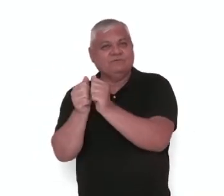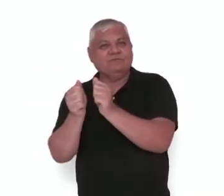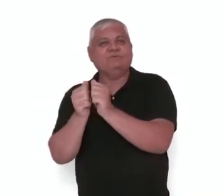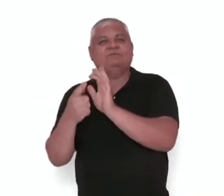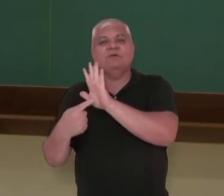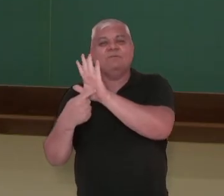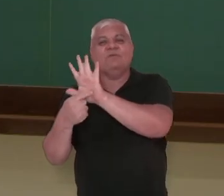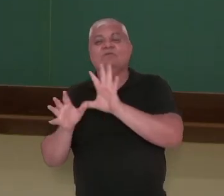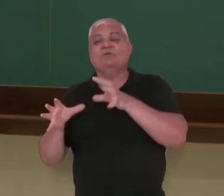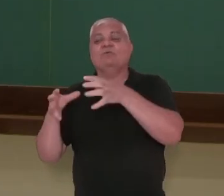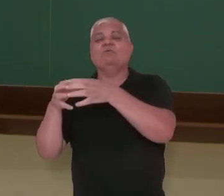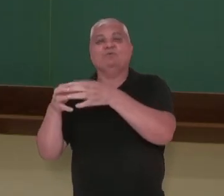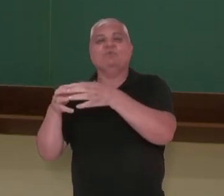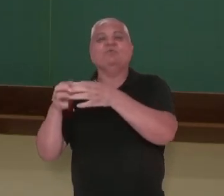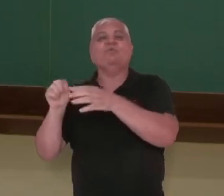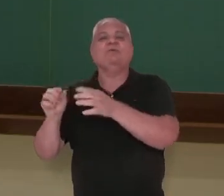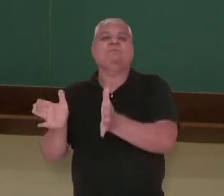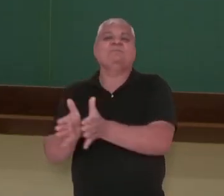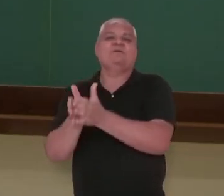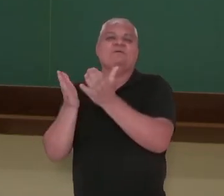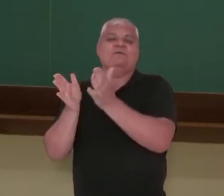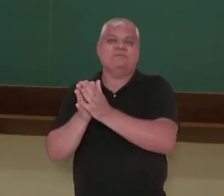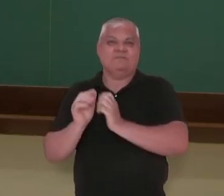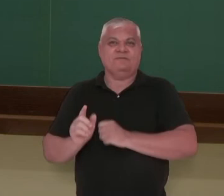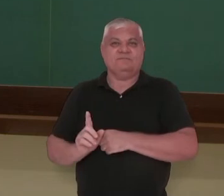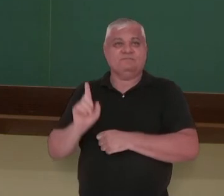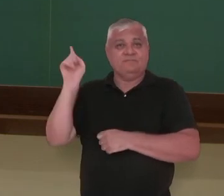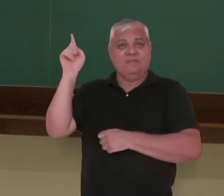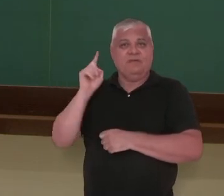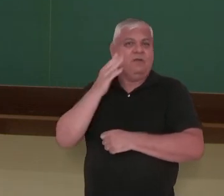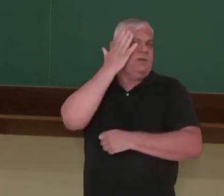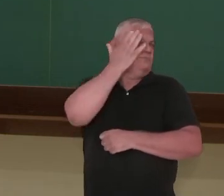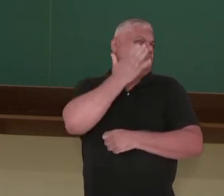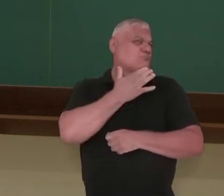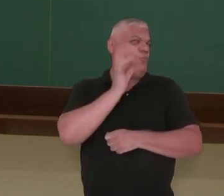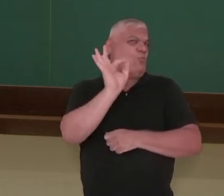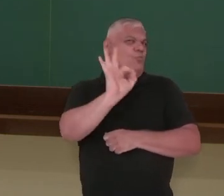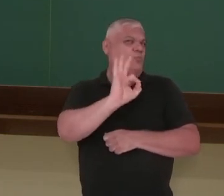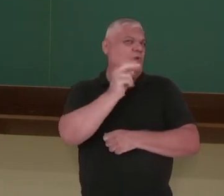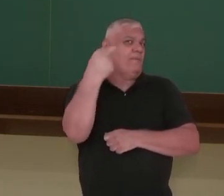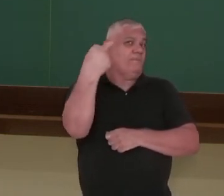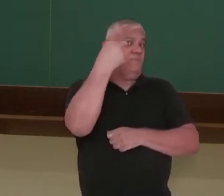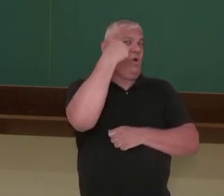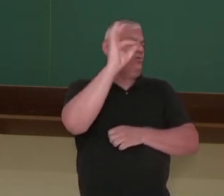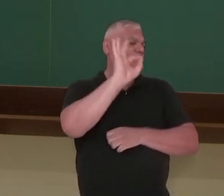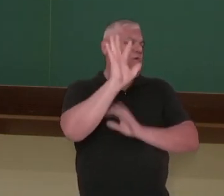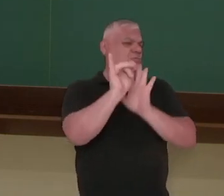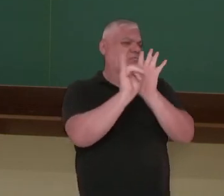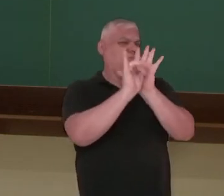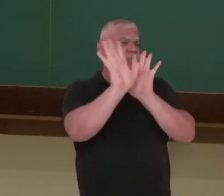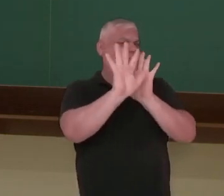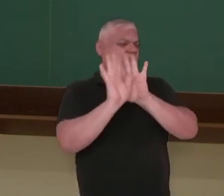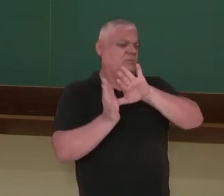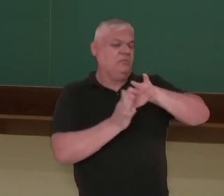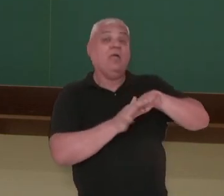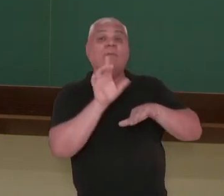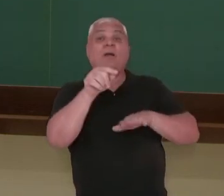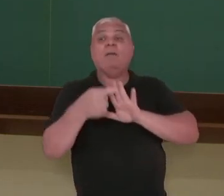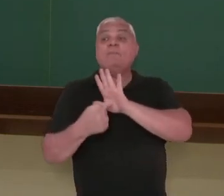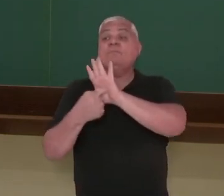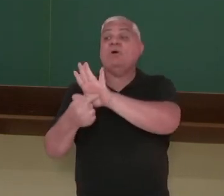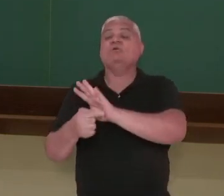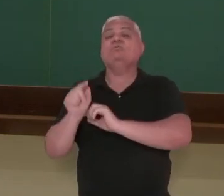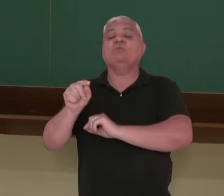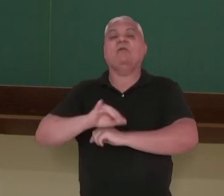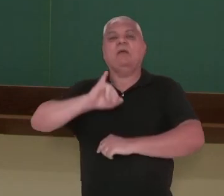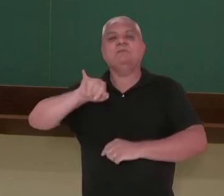representando uma classe social. Agora repare uma coisa, essa obra não tem rosto, porque não está interessada em trazer a identidade da pessoa, mas está interessada em trazer o